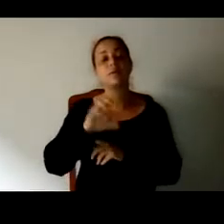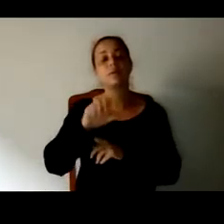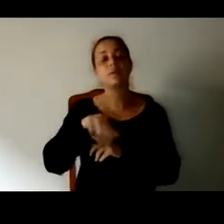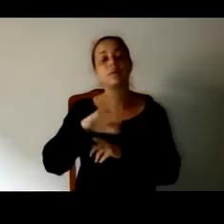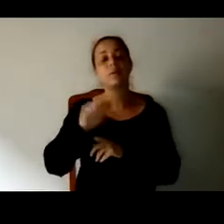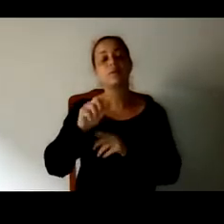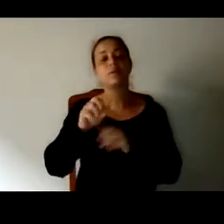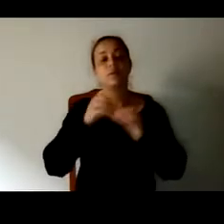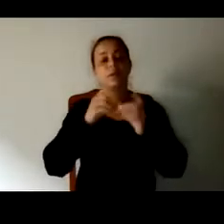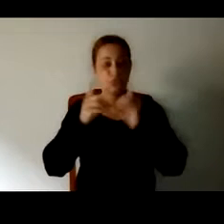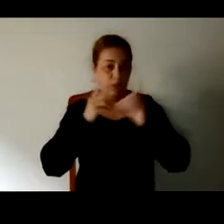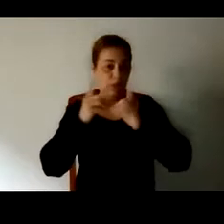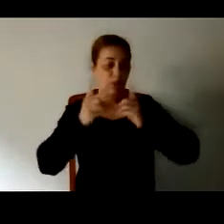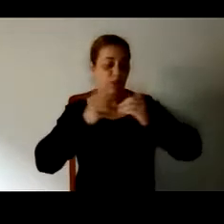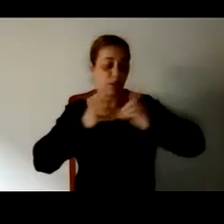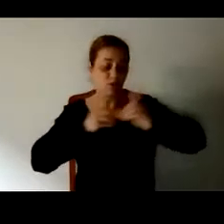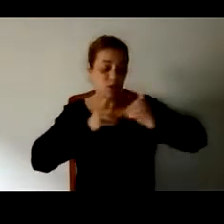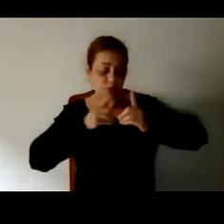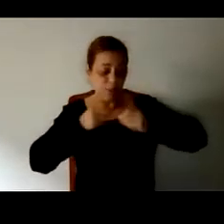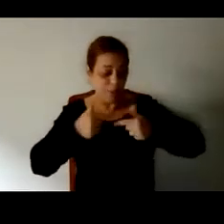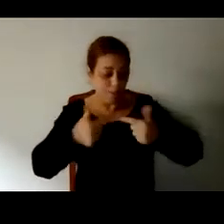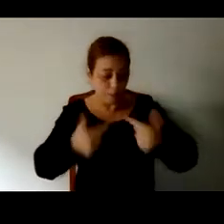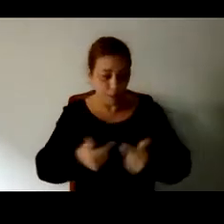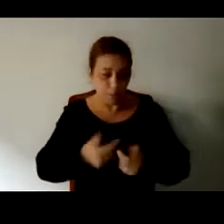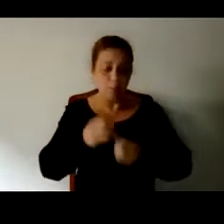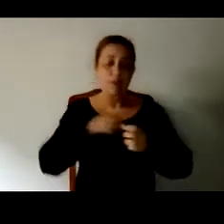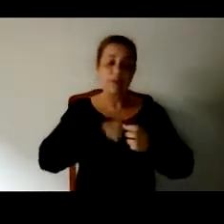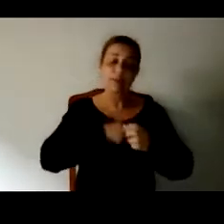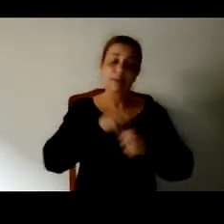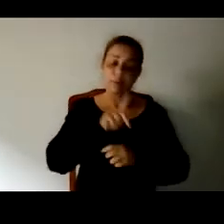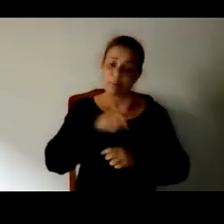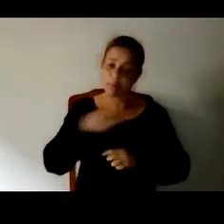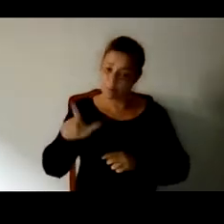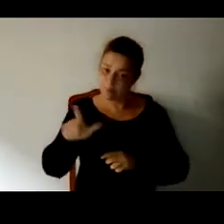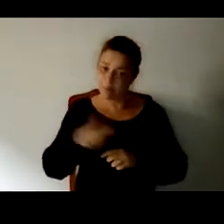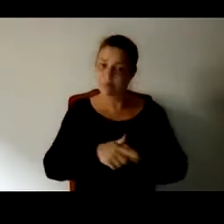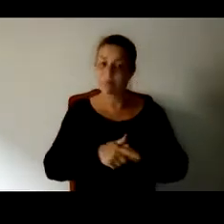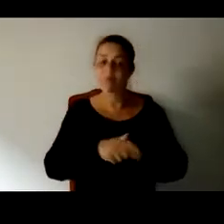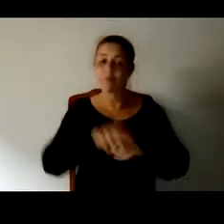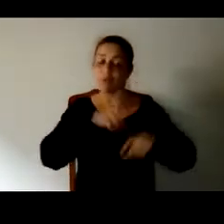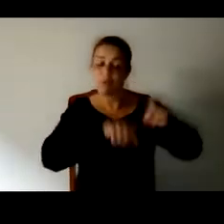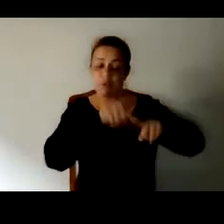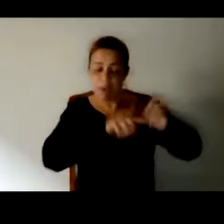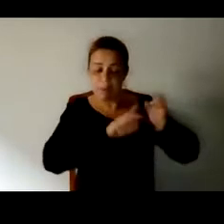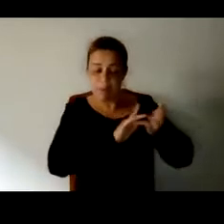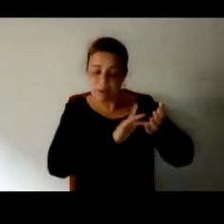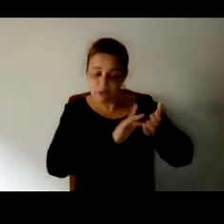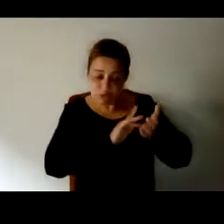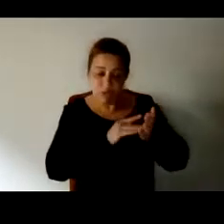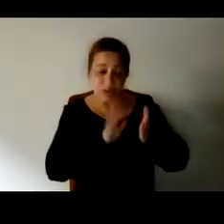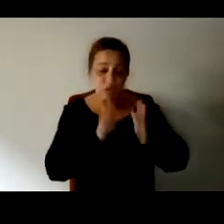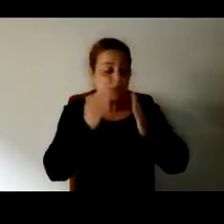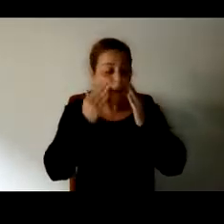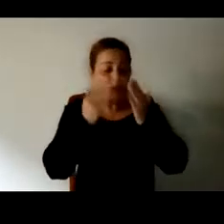sequência didática. Né, um plano de aula envolvendo 2 a 3 ferramentas digitais que foram apresentadas no